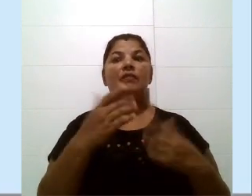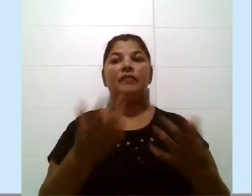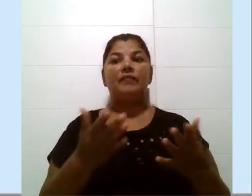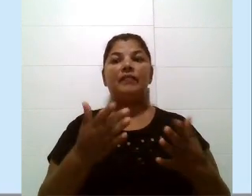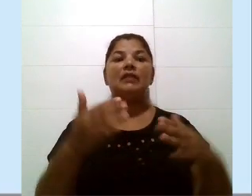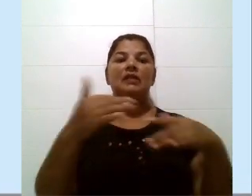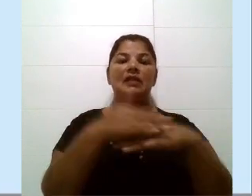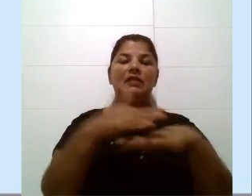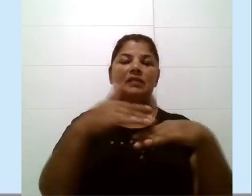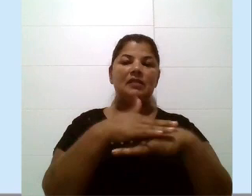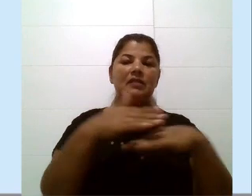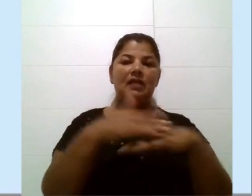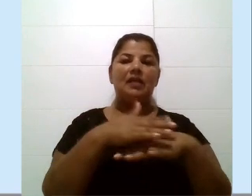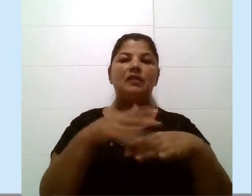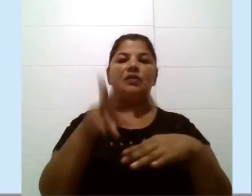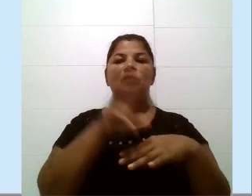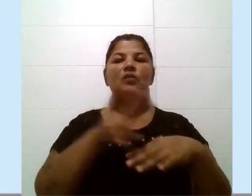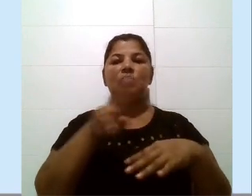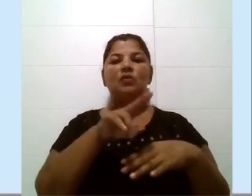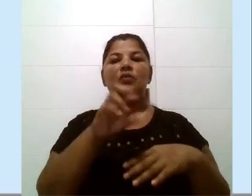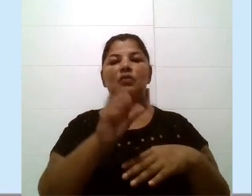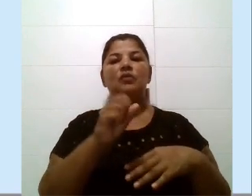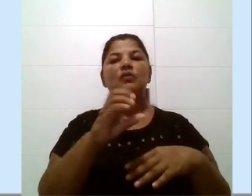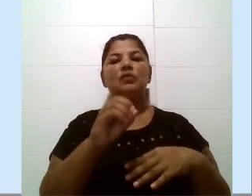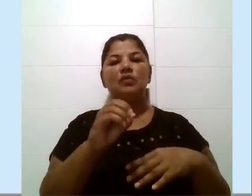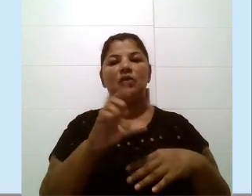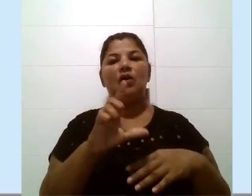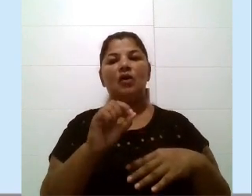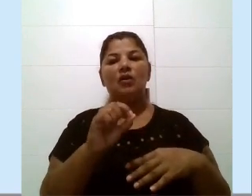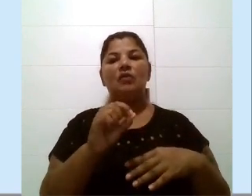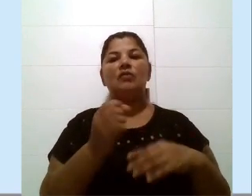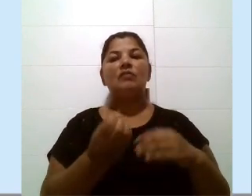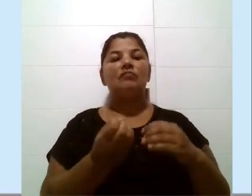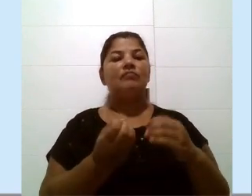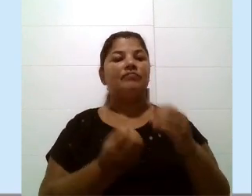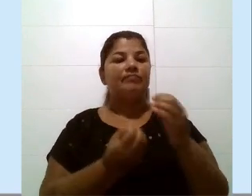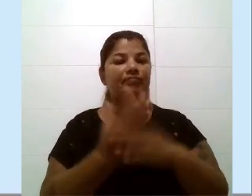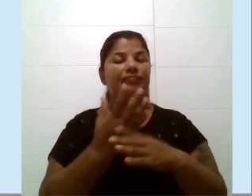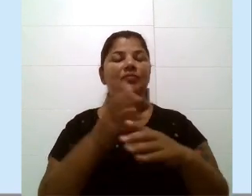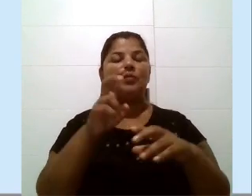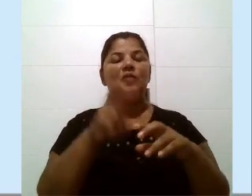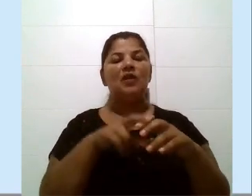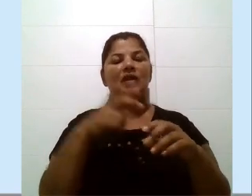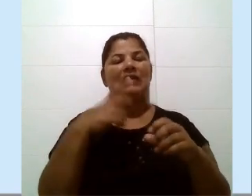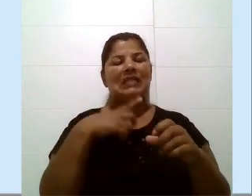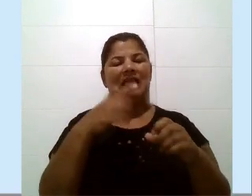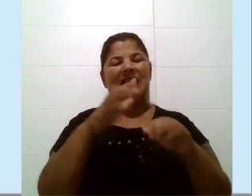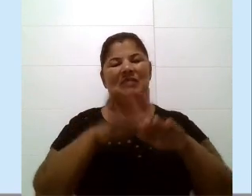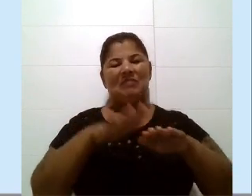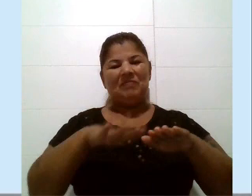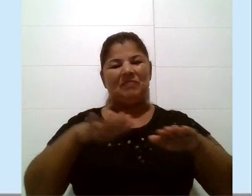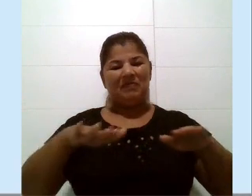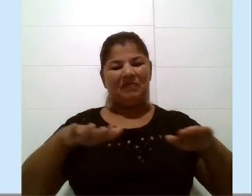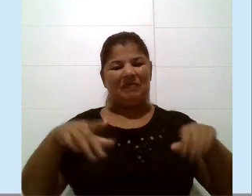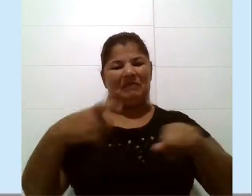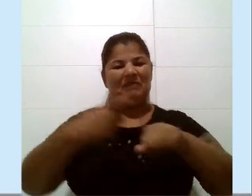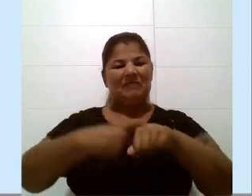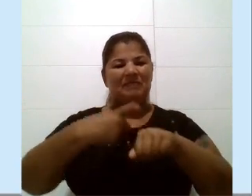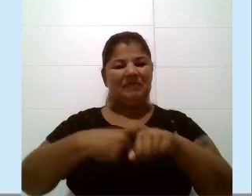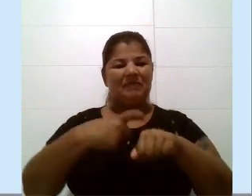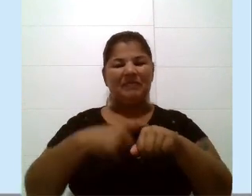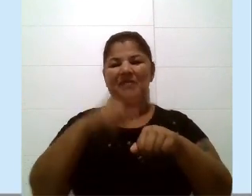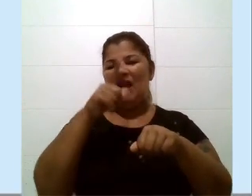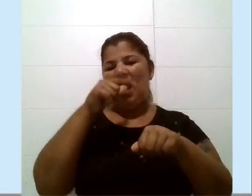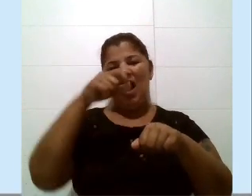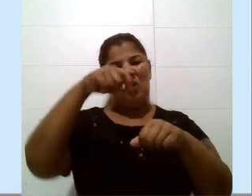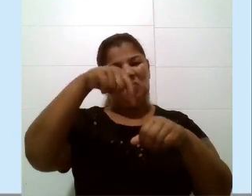o uso do solo nas áreas urbanas acontece pela impermeabilização, impedindo a passagem de água, impedindo a passagem de